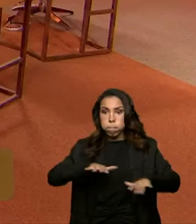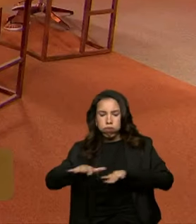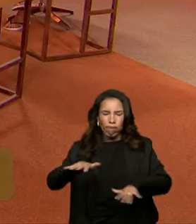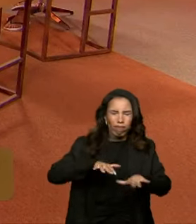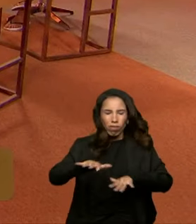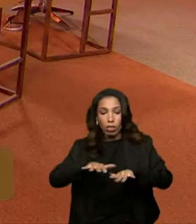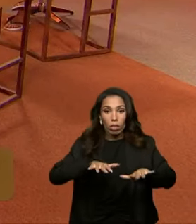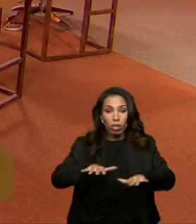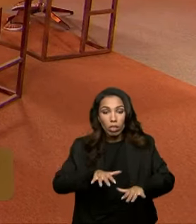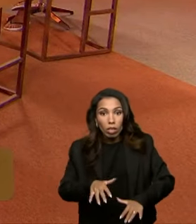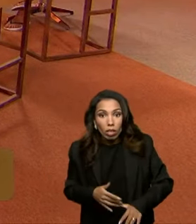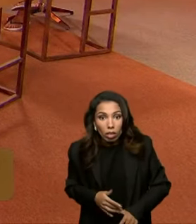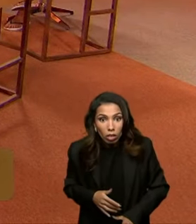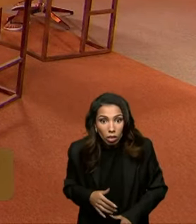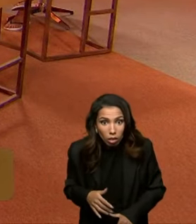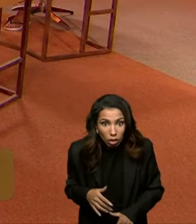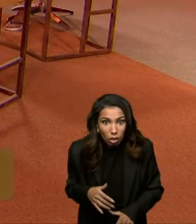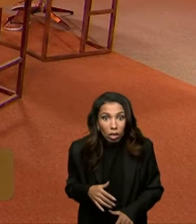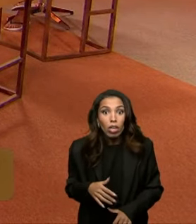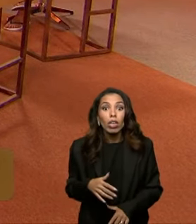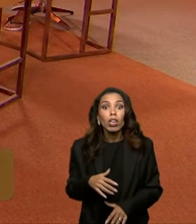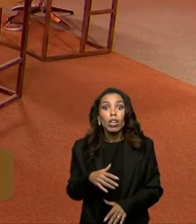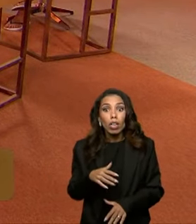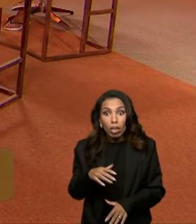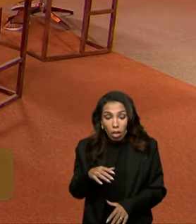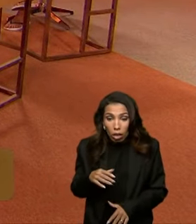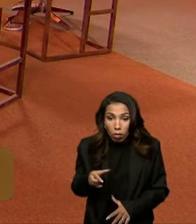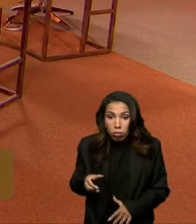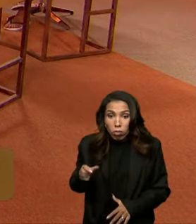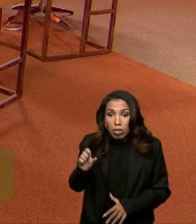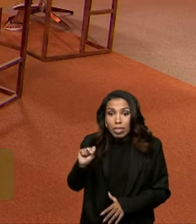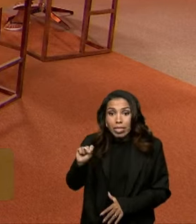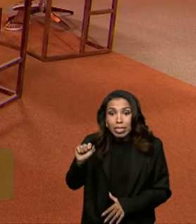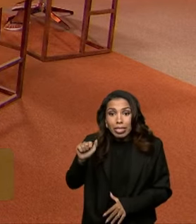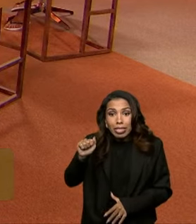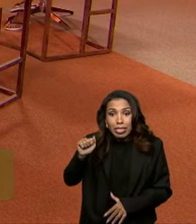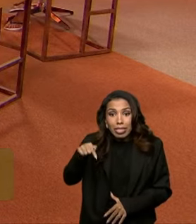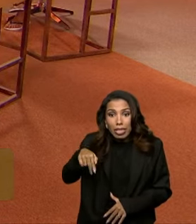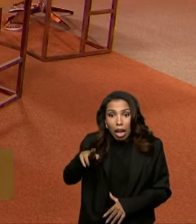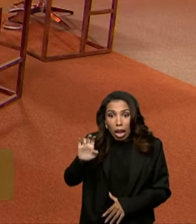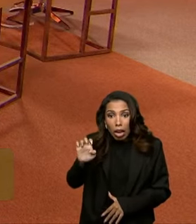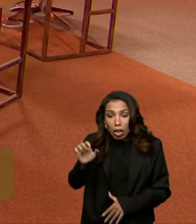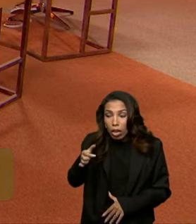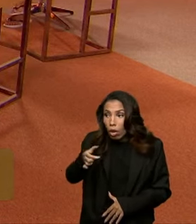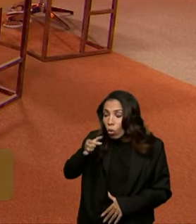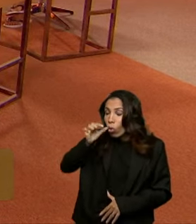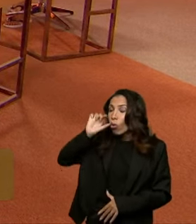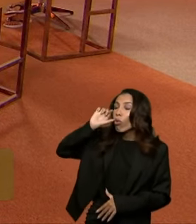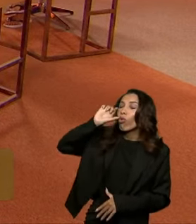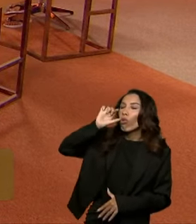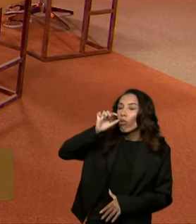tomando, no Rio de Janeiro. Eu tava tomando um saquê. Tava no quarto. Não sabia se era verdade ou se era mentira.